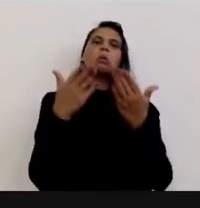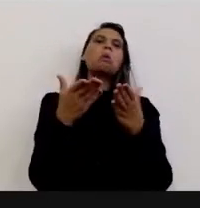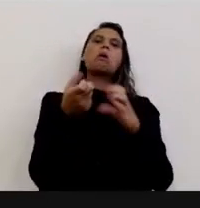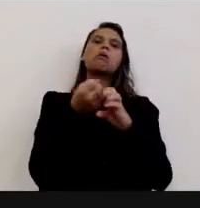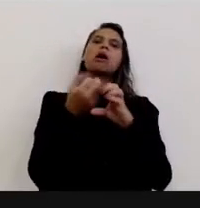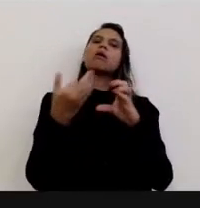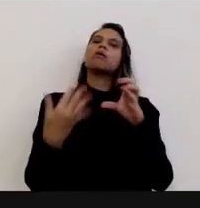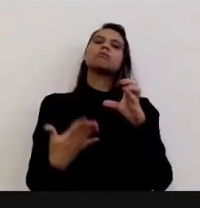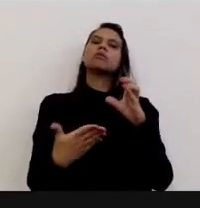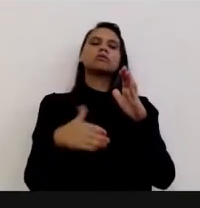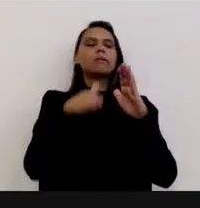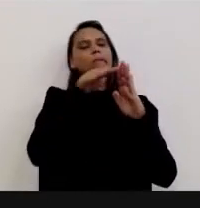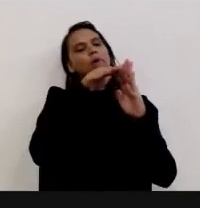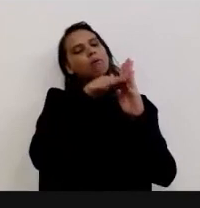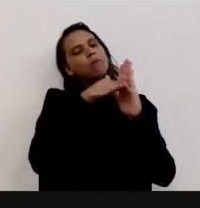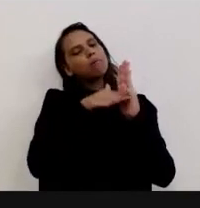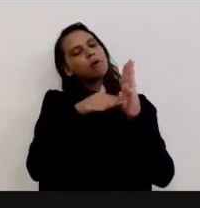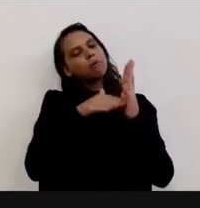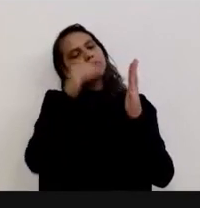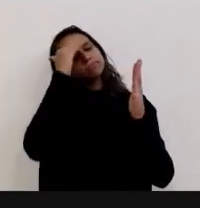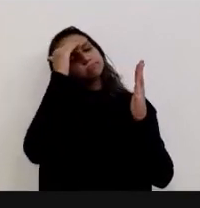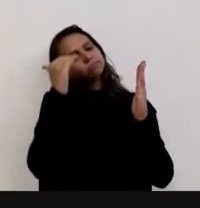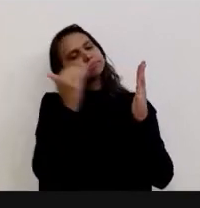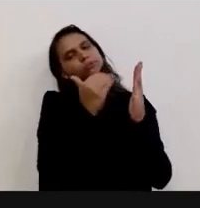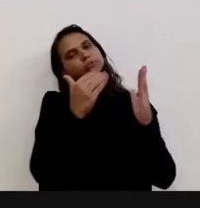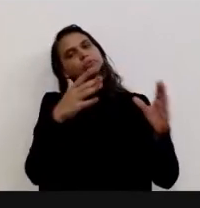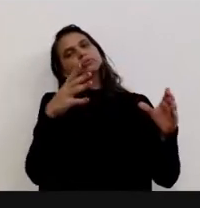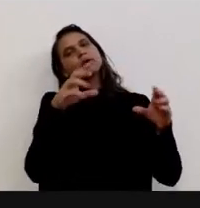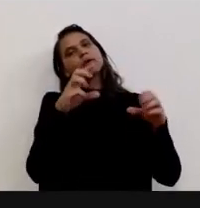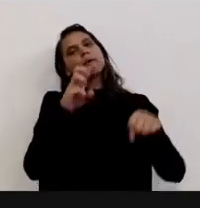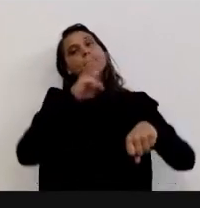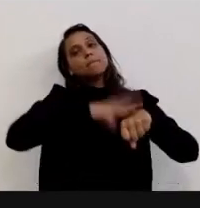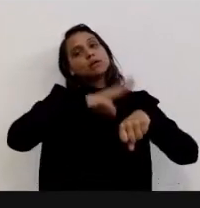Então, tem alguns critérios aí, assim, matemáticos.